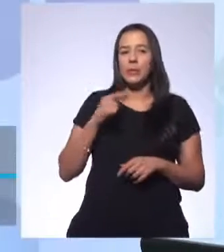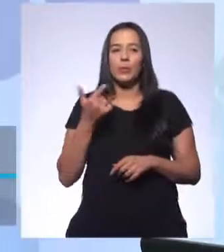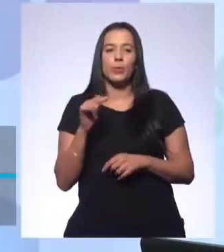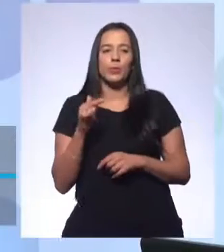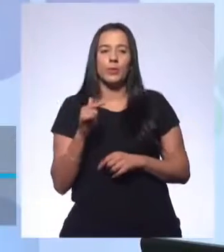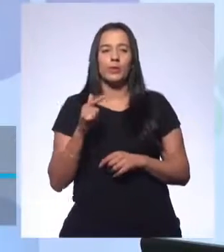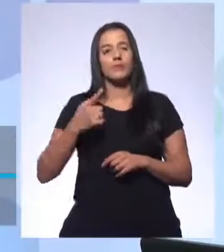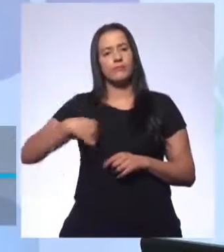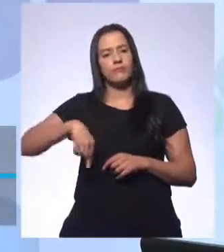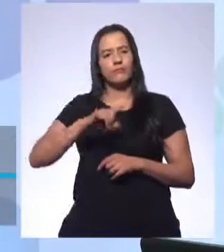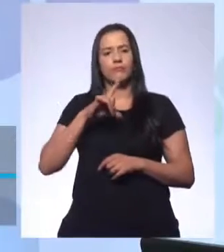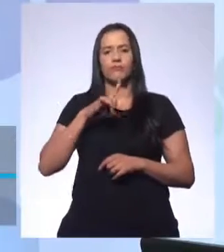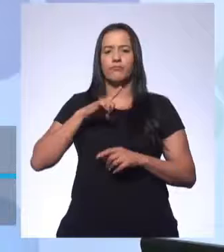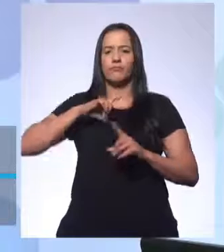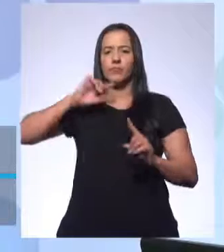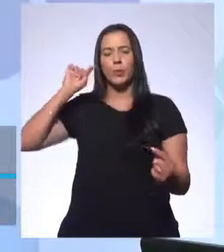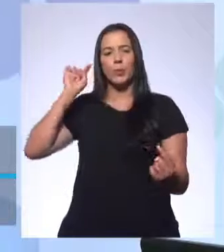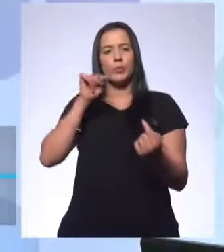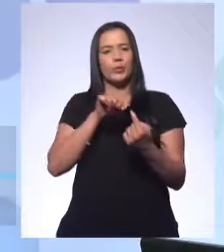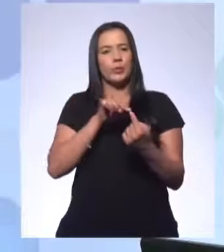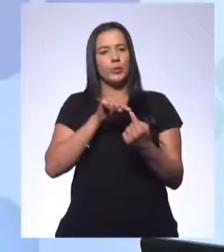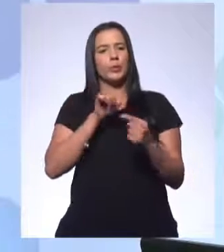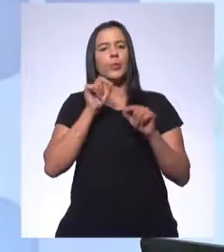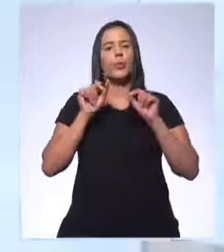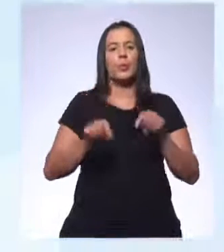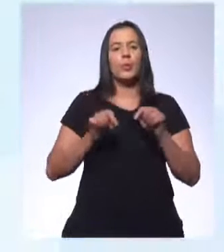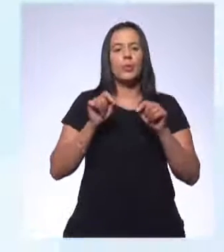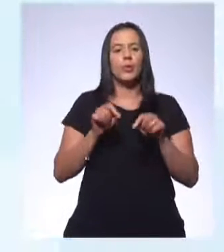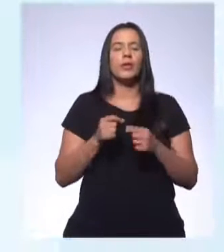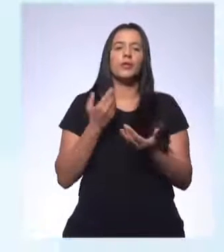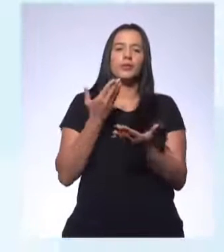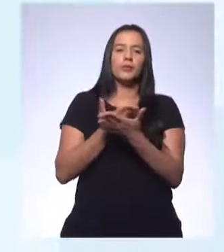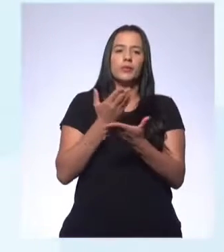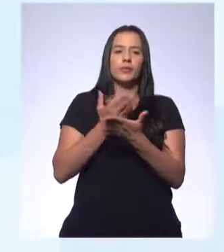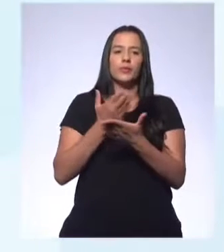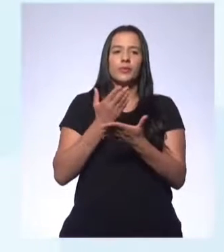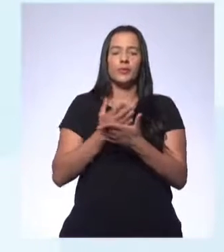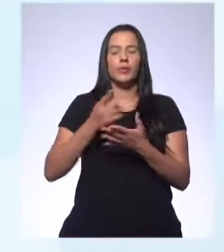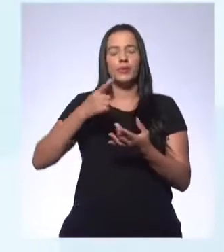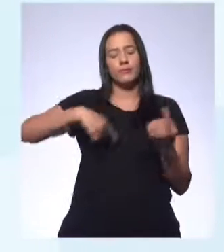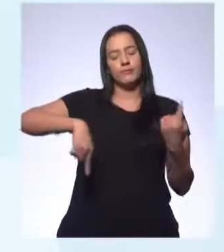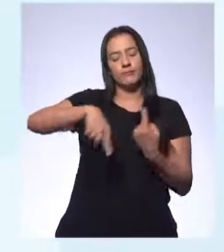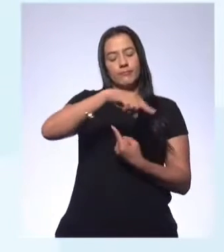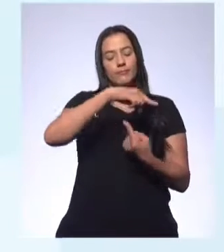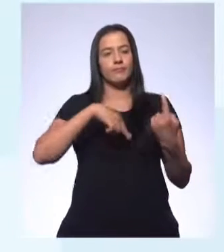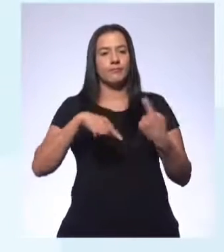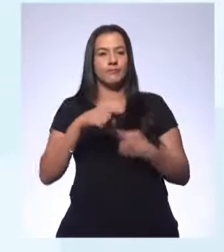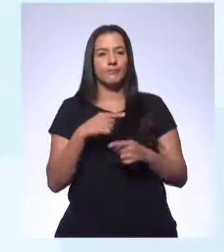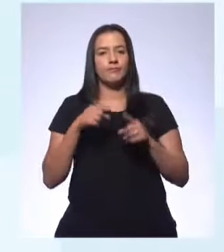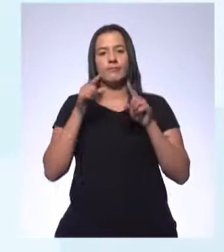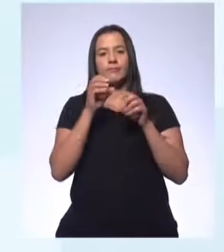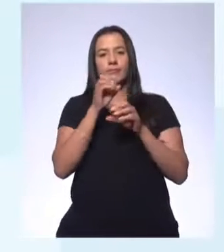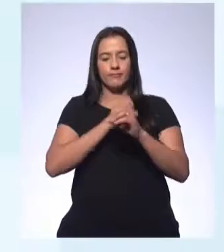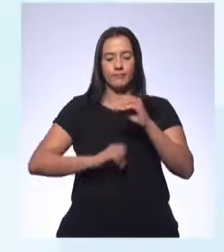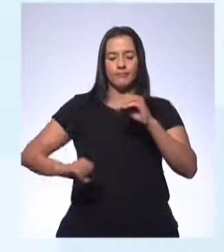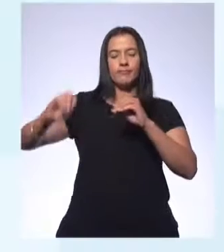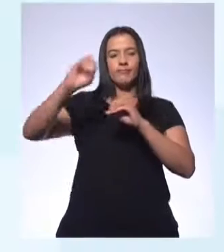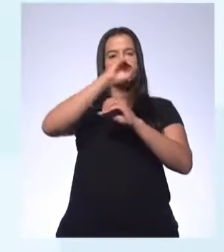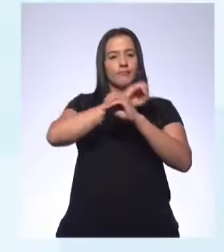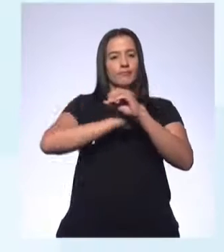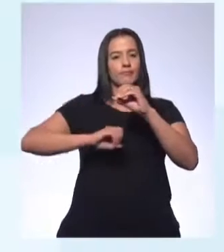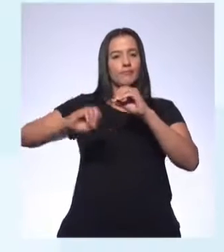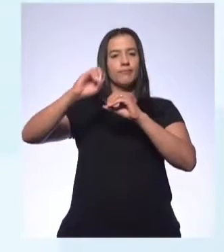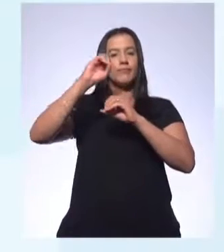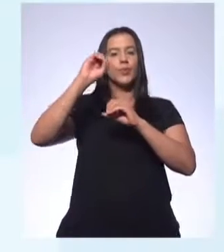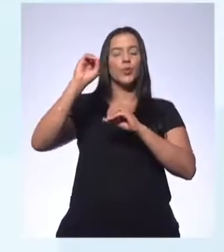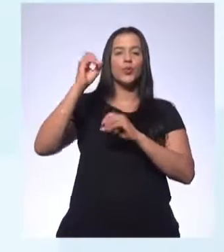traçou um objetivo. O objetivo desta aula em particular é estudar esse ciclo evolutivo, né, do Sol, tendo como estrela, a partir